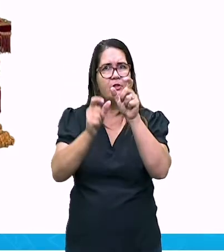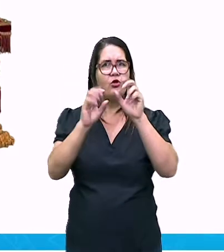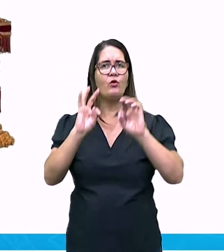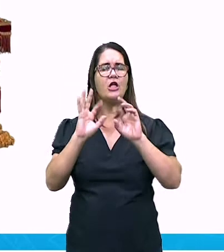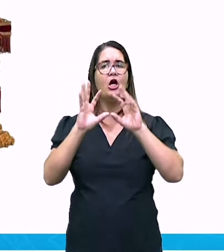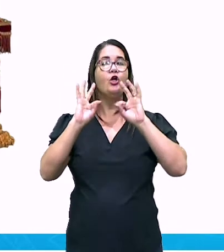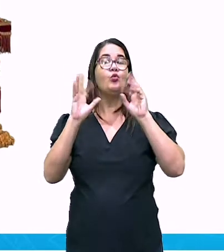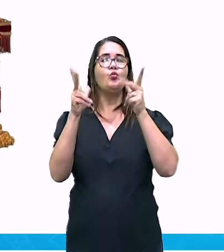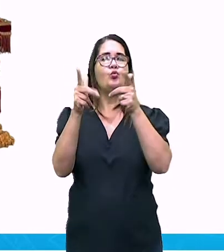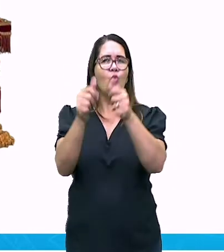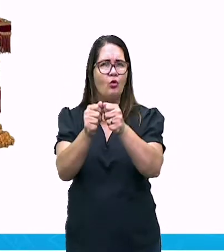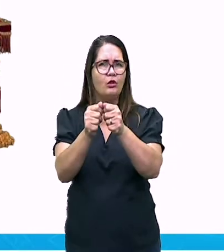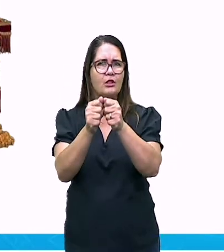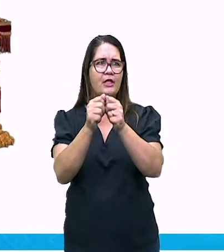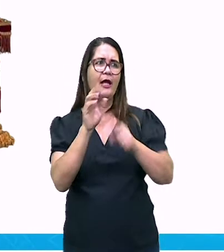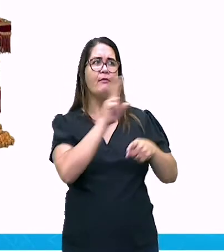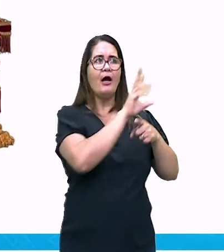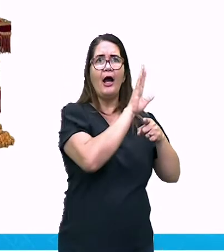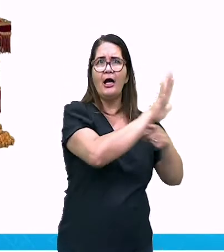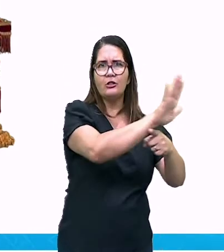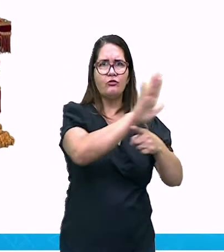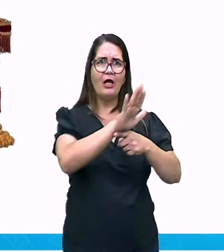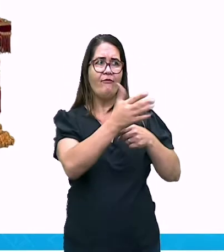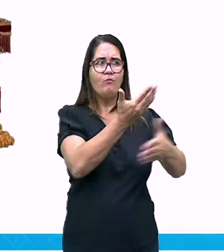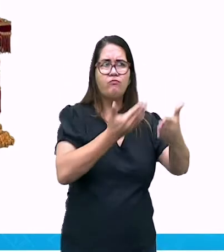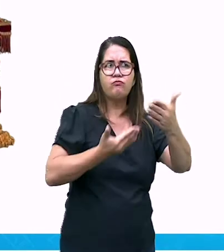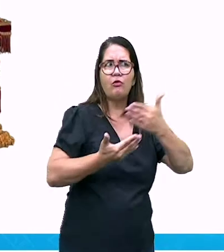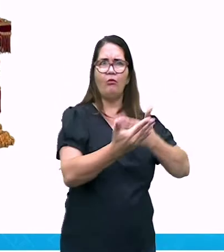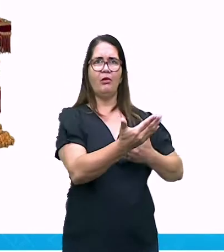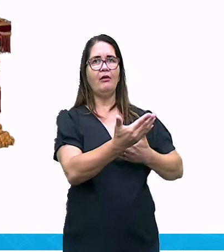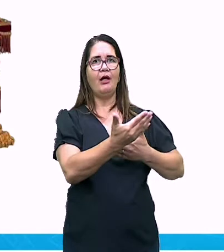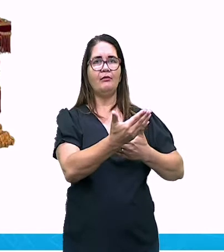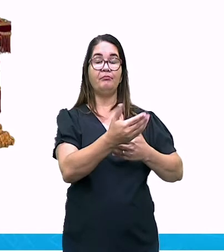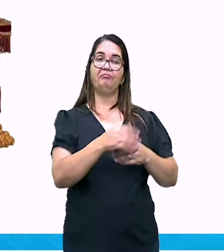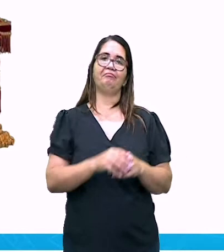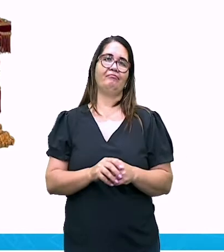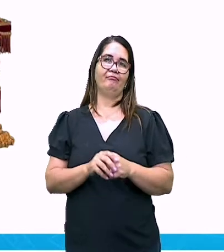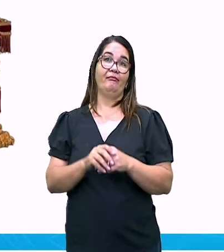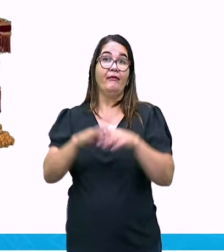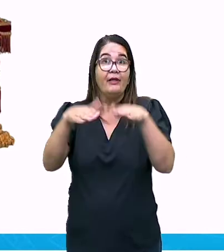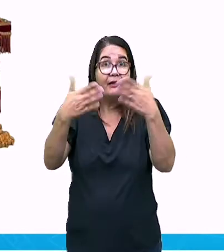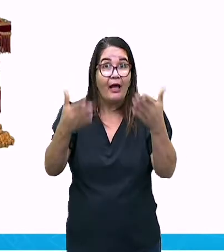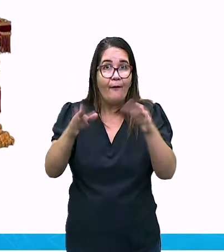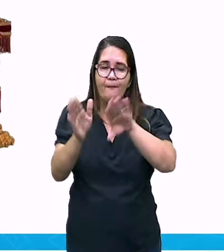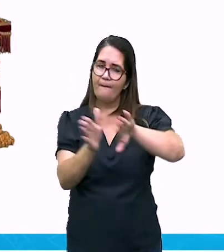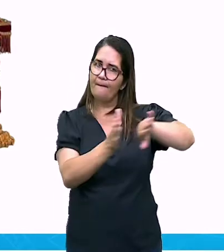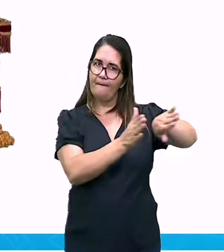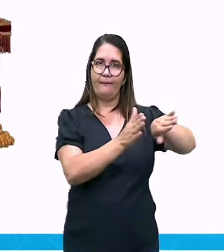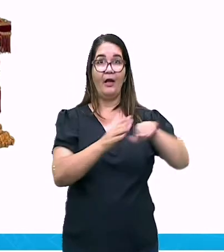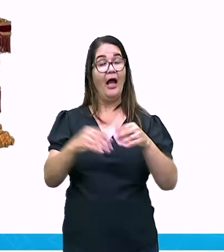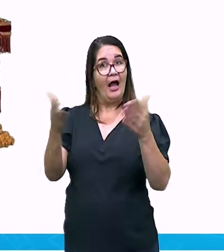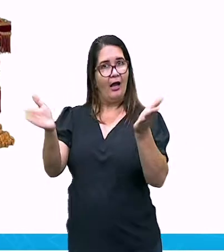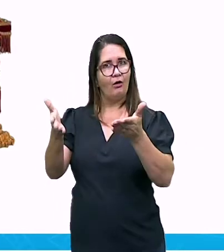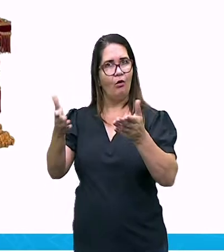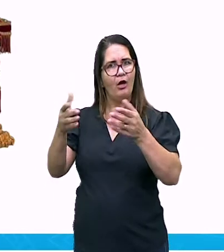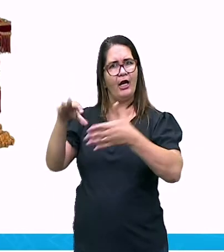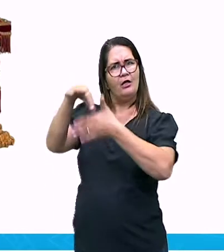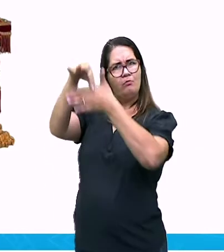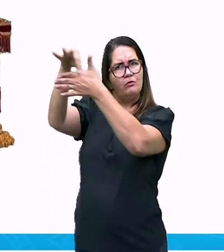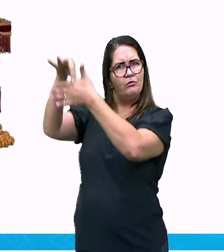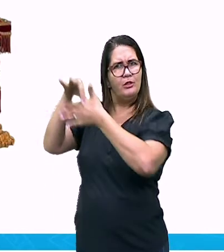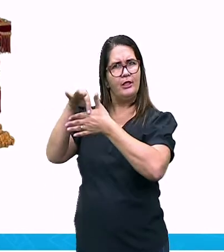Nós vamos falar agora sobre a escolha de líderes dentro desta sociedade, tá?